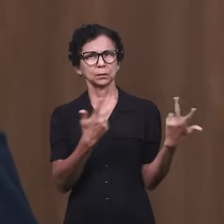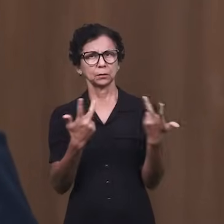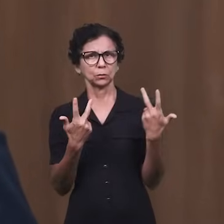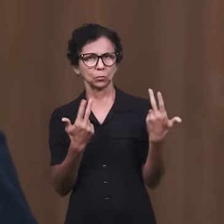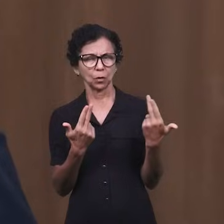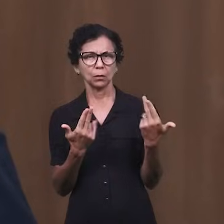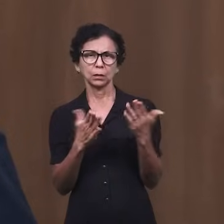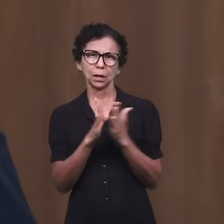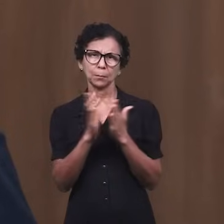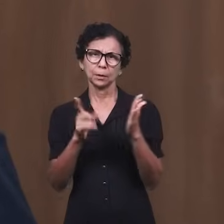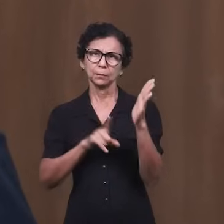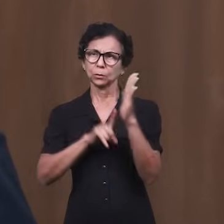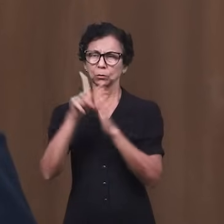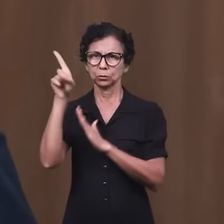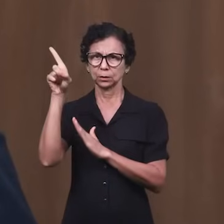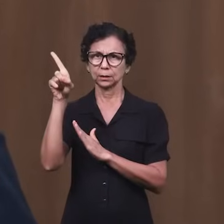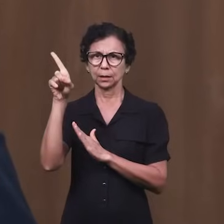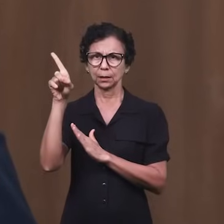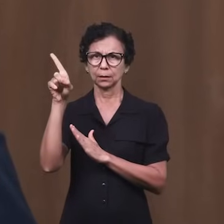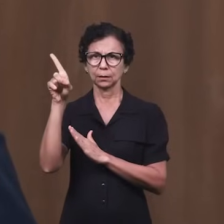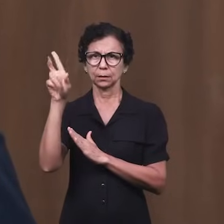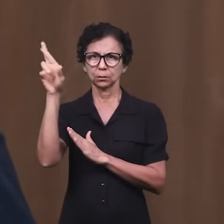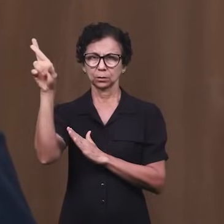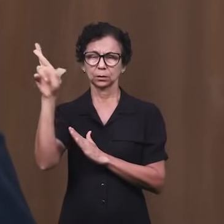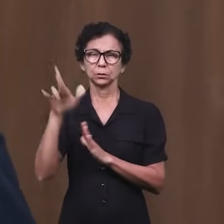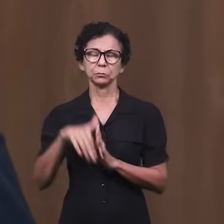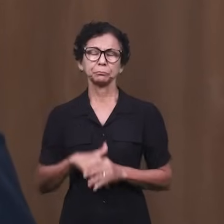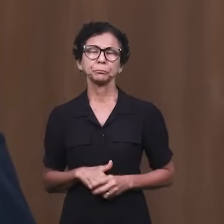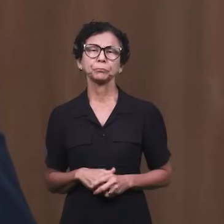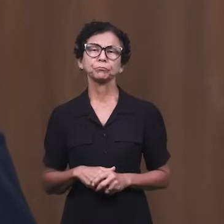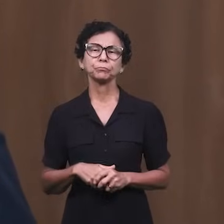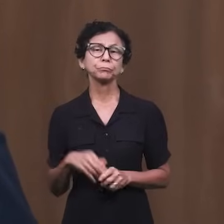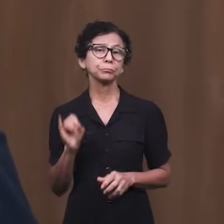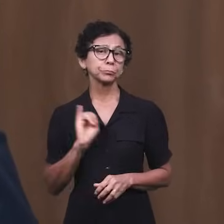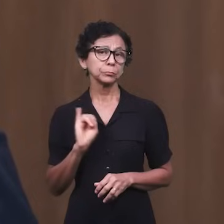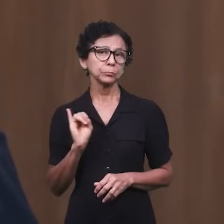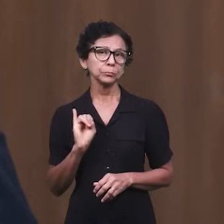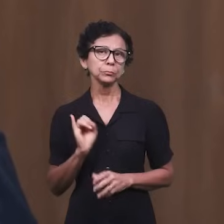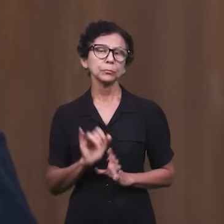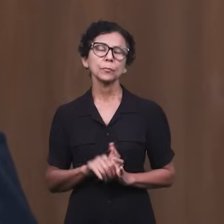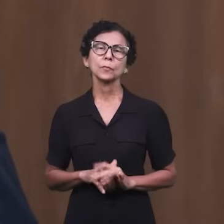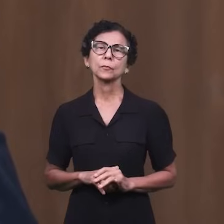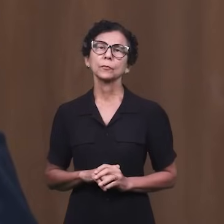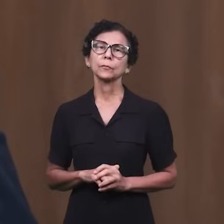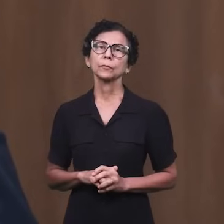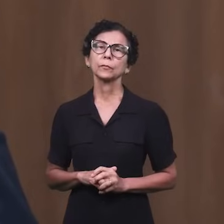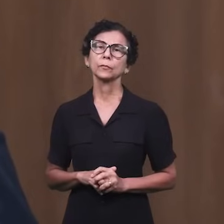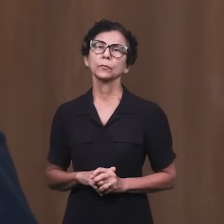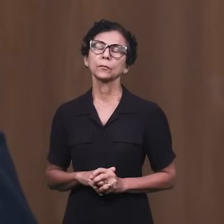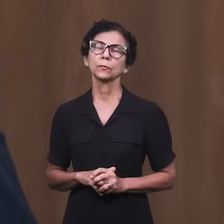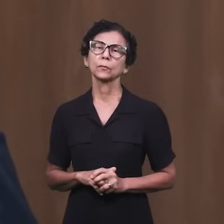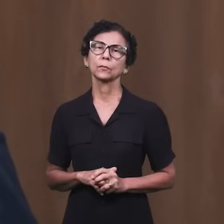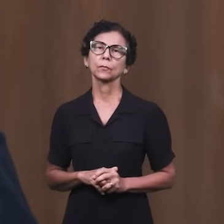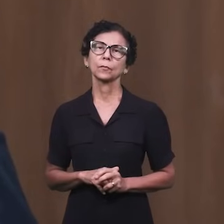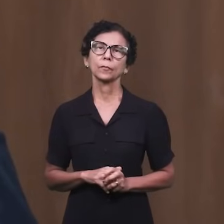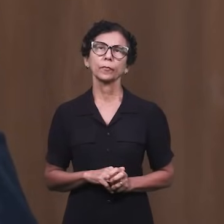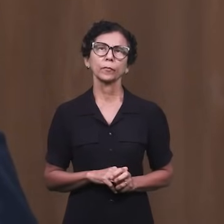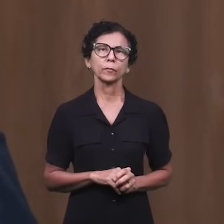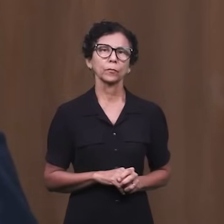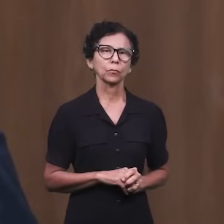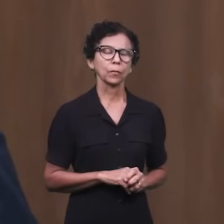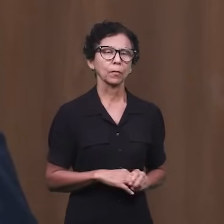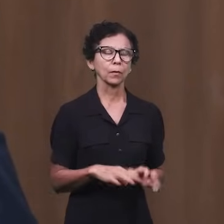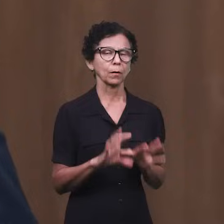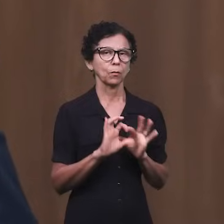consulta palavra é uma experiência que nós tivemos e que nos é muito útil a consulta palavra quando nós fazemos